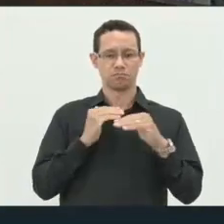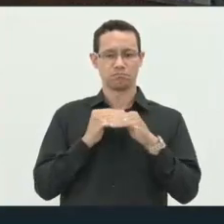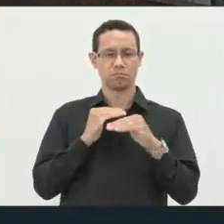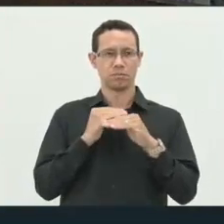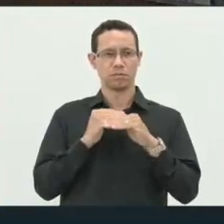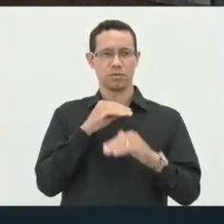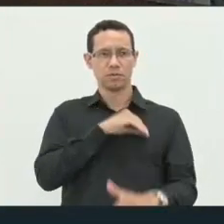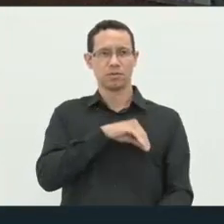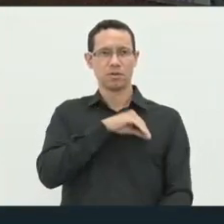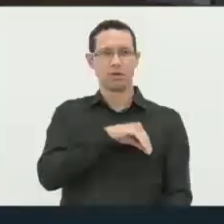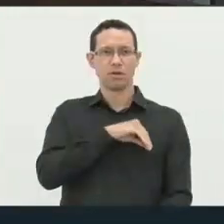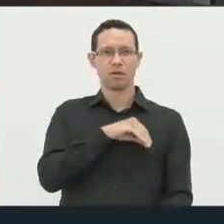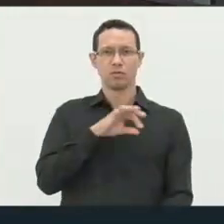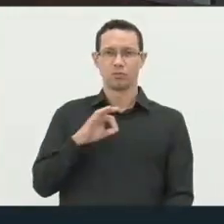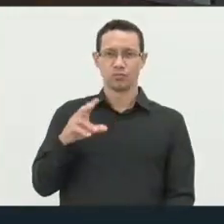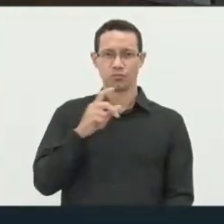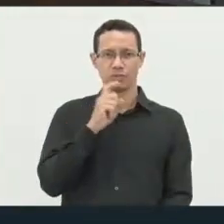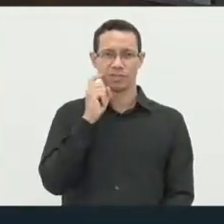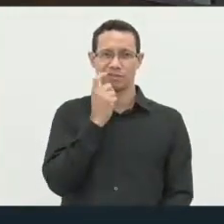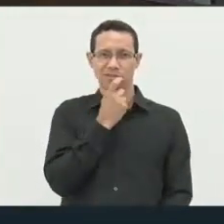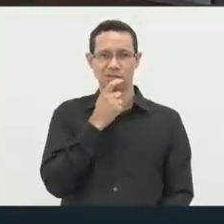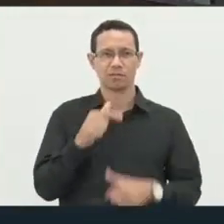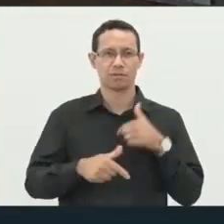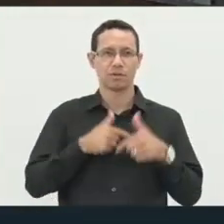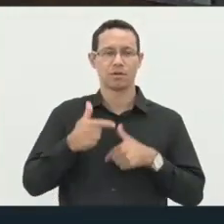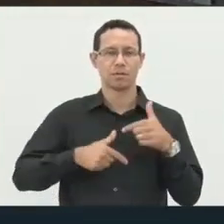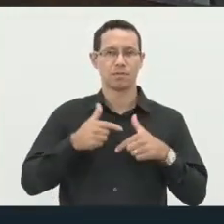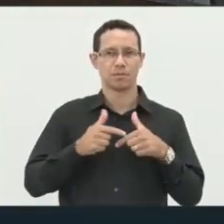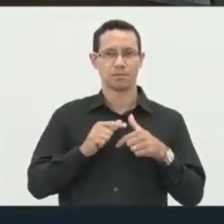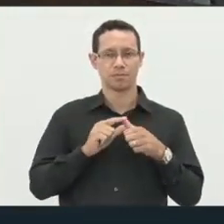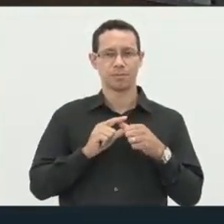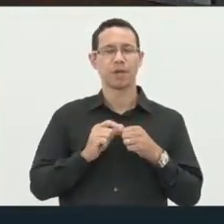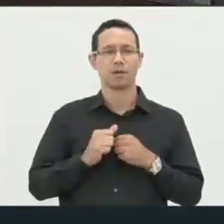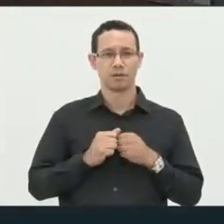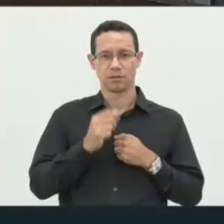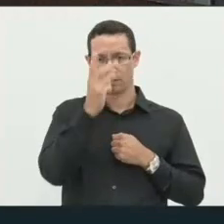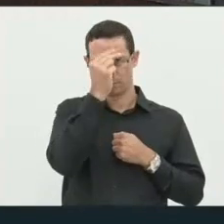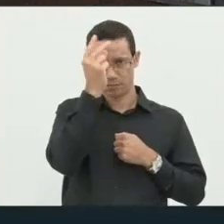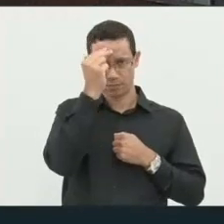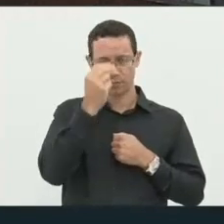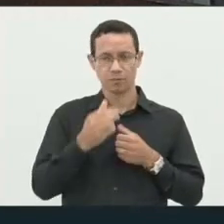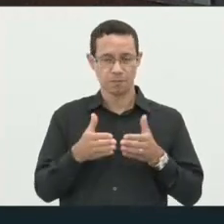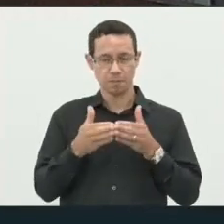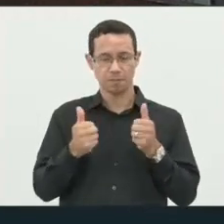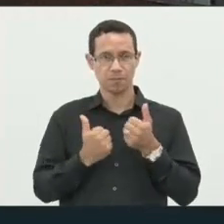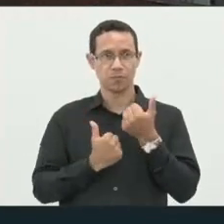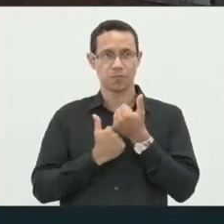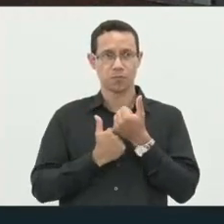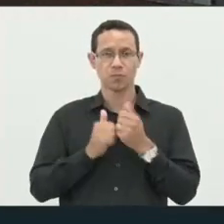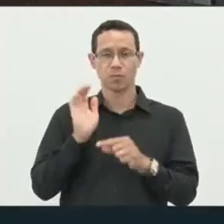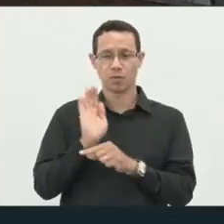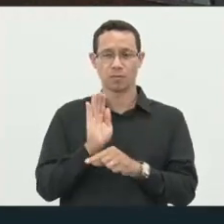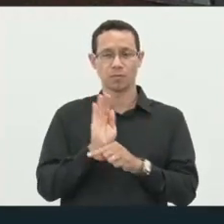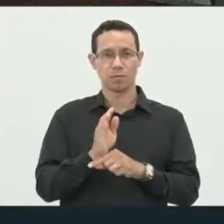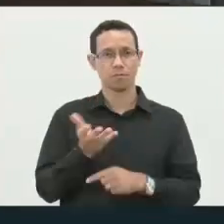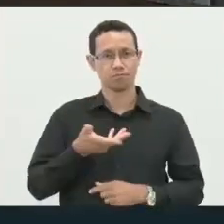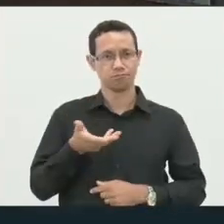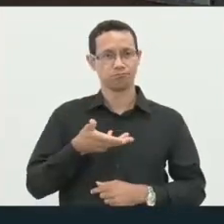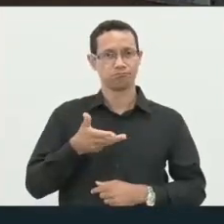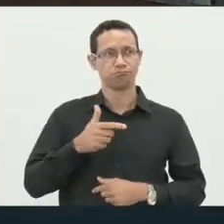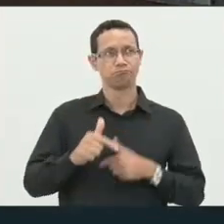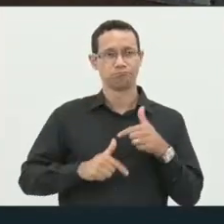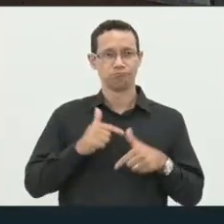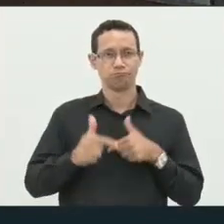com os médicos que trabalham na prefeitura aproveitei e pediu apoio dele para que acelerasse o